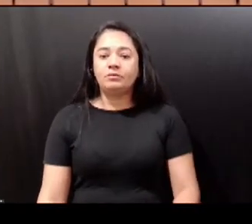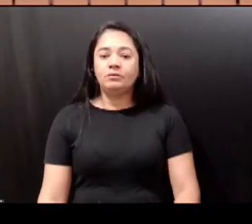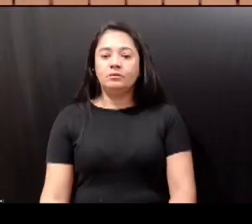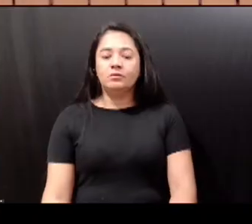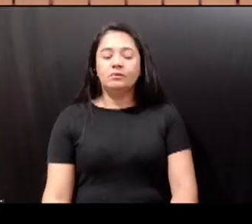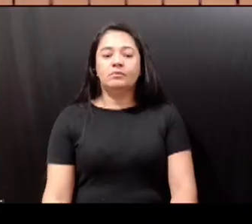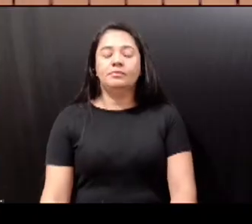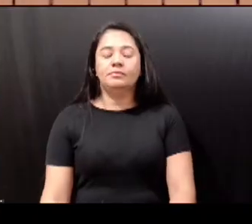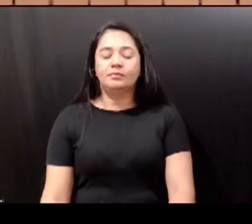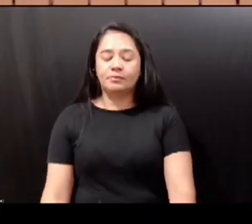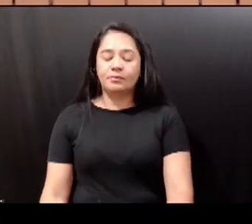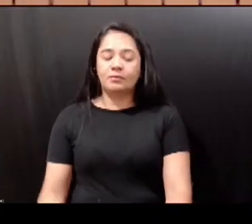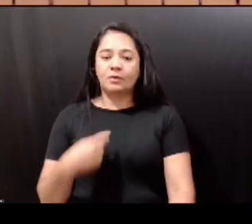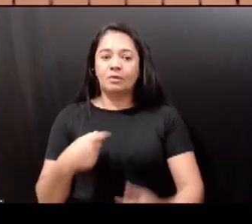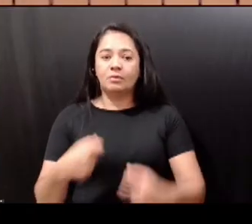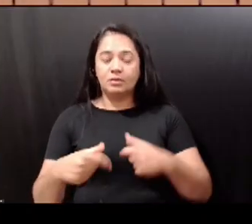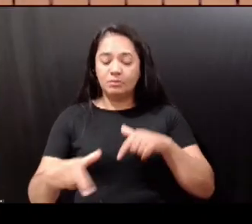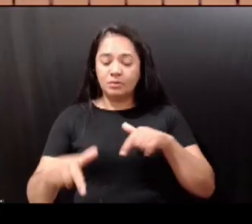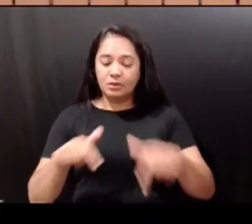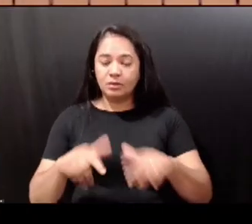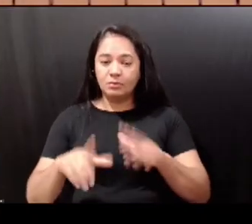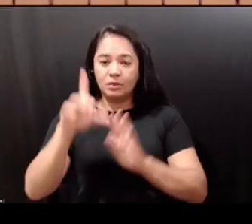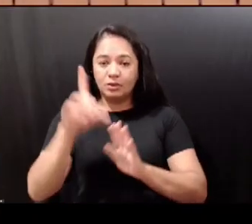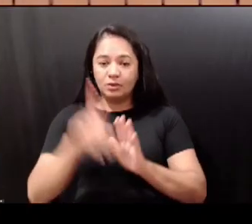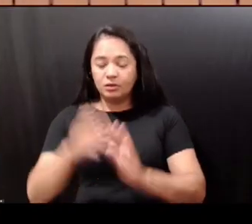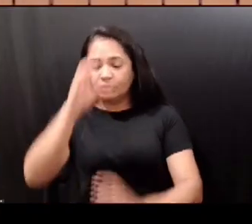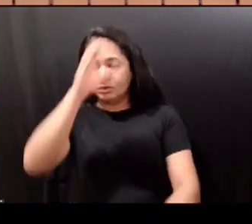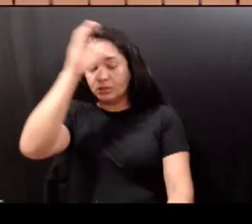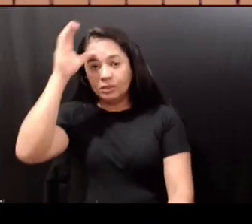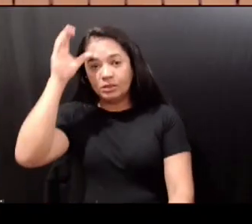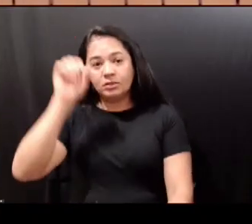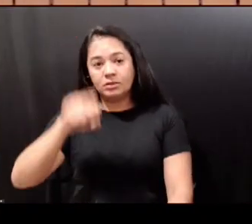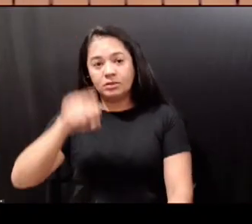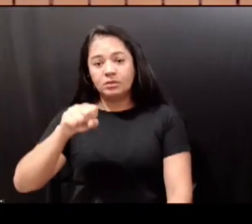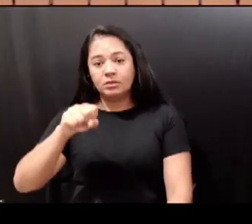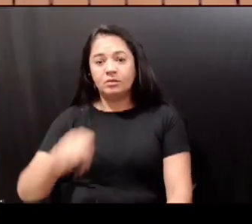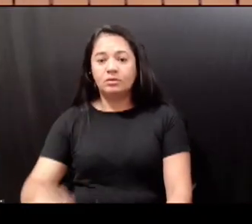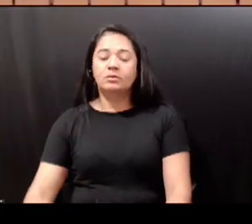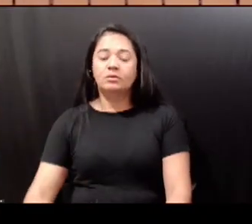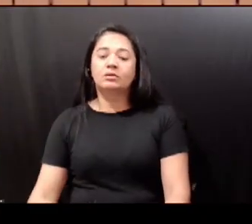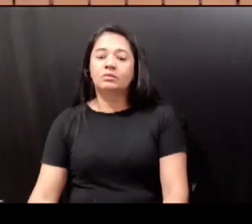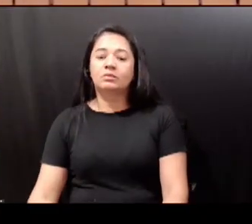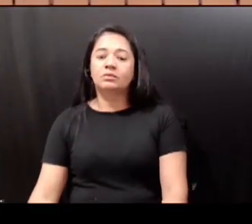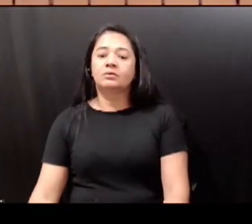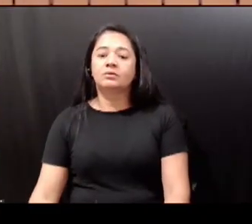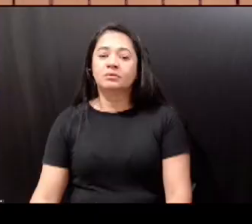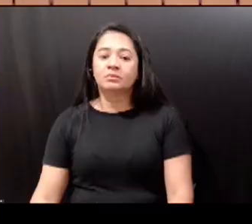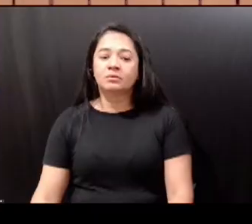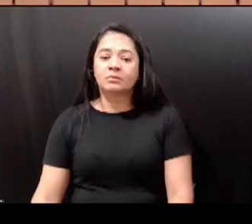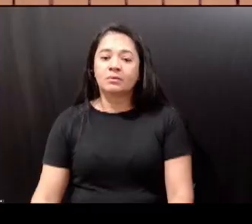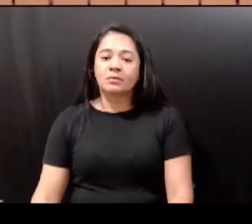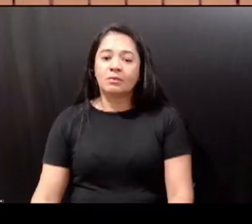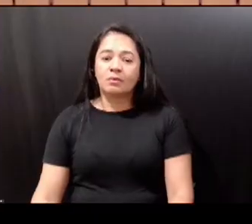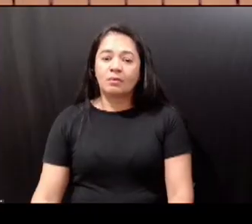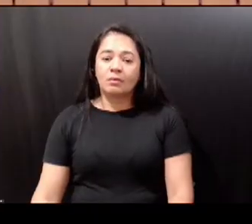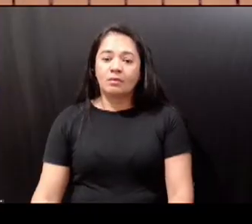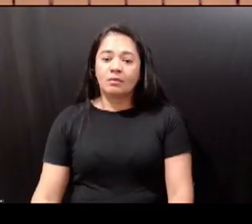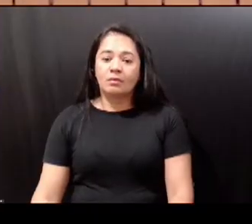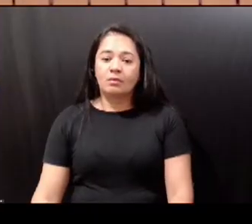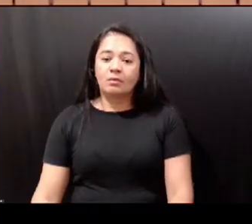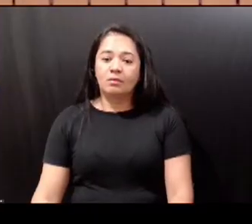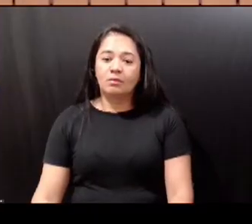trabalhar esse direito desse consumidor, sim. E, se possível, pós esse debate que nós fazermos